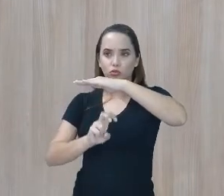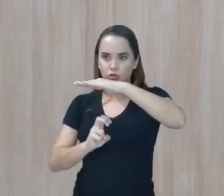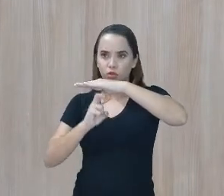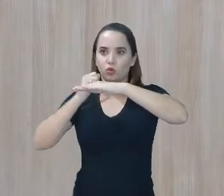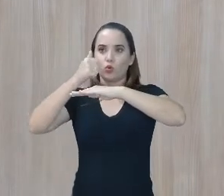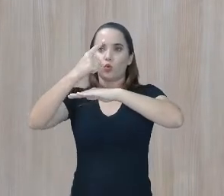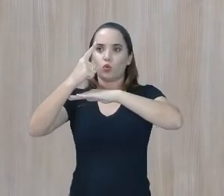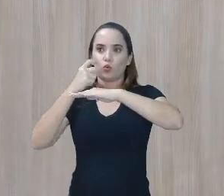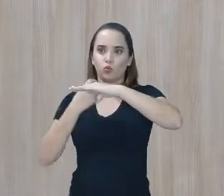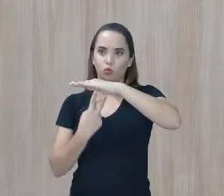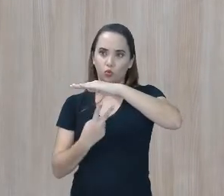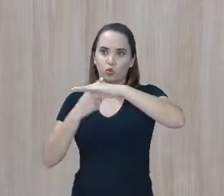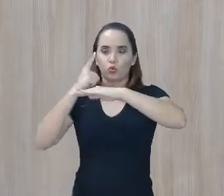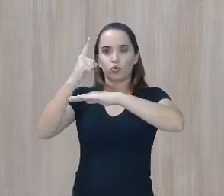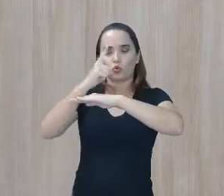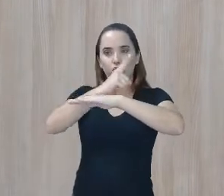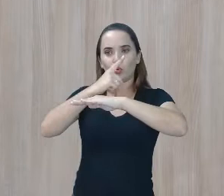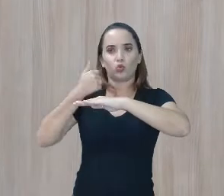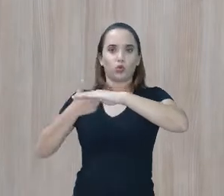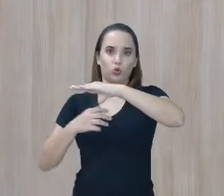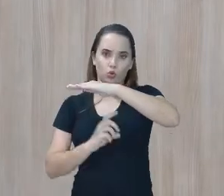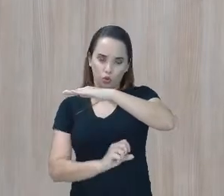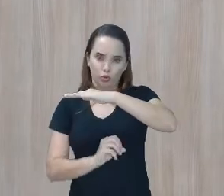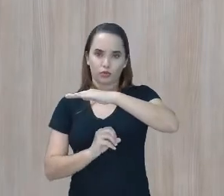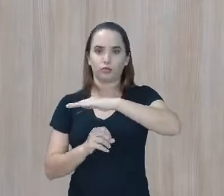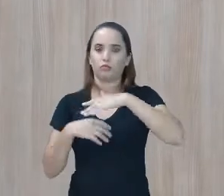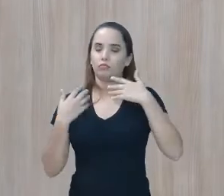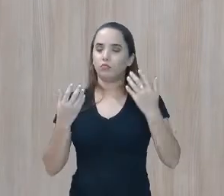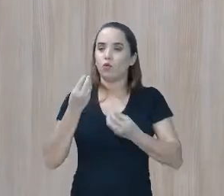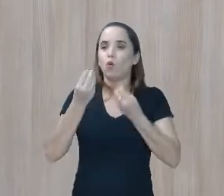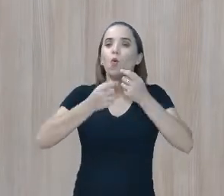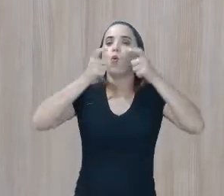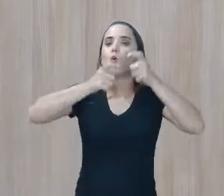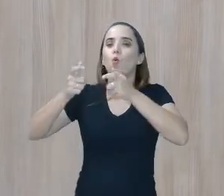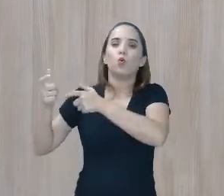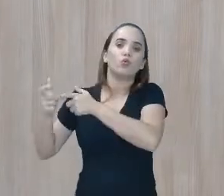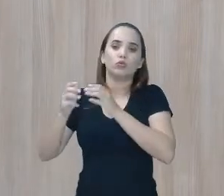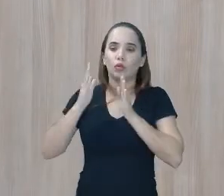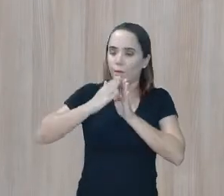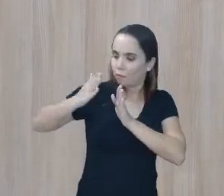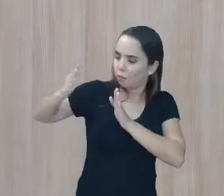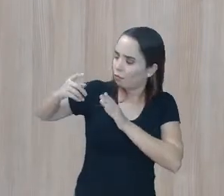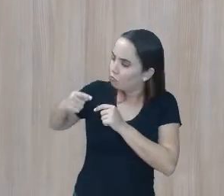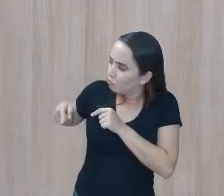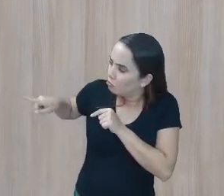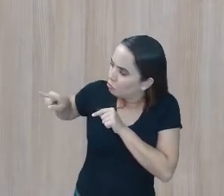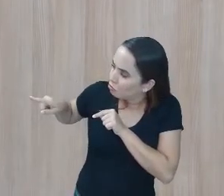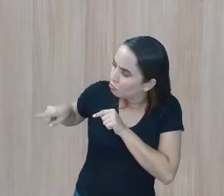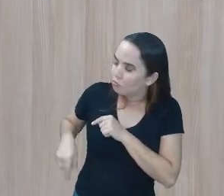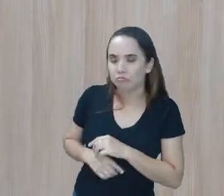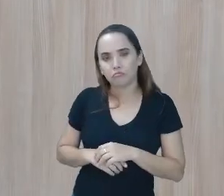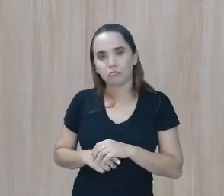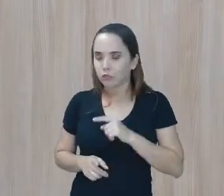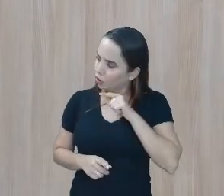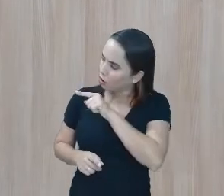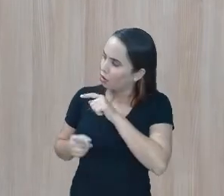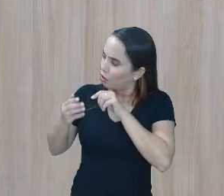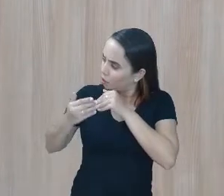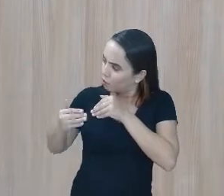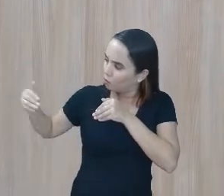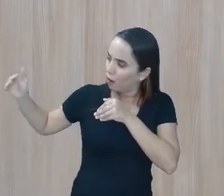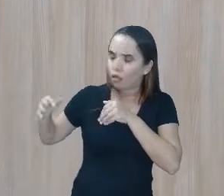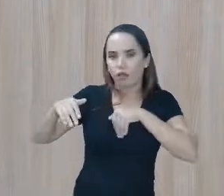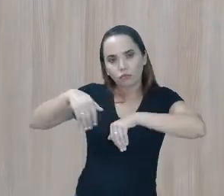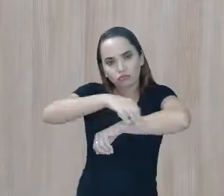e 11 sobre 10, aonde é que eles estarão nessa reta numérica, tá certo? Eu vou começar logo pelas